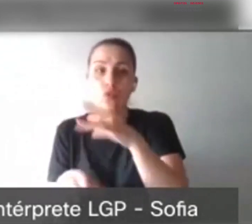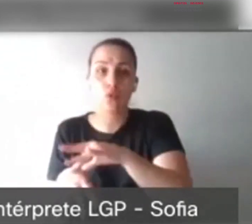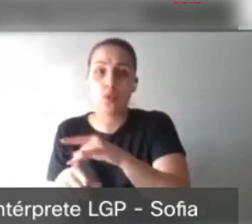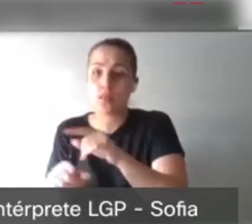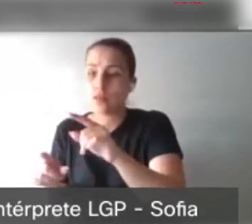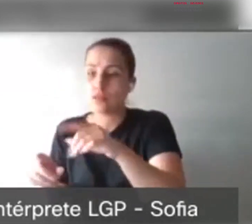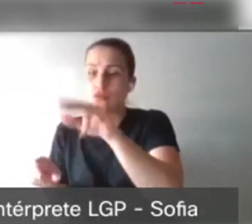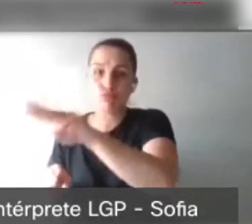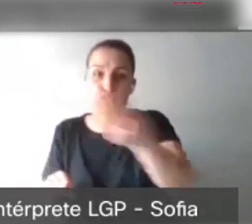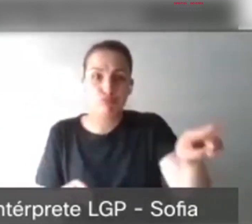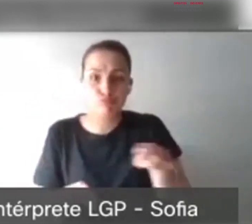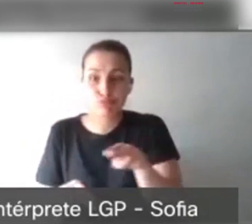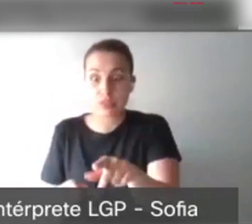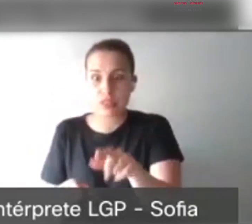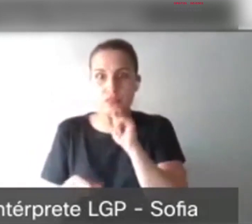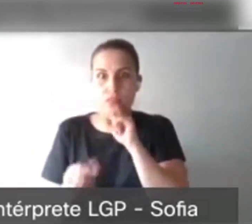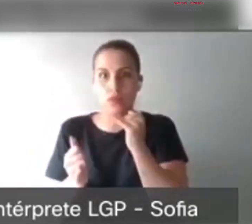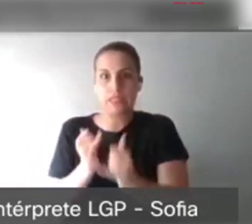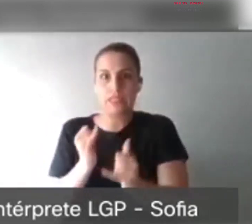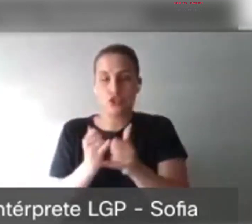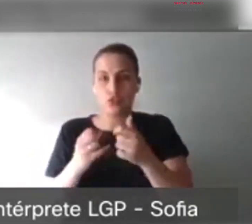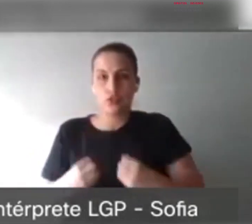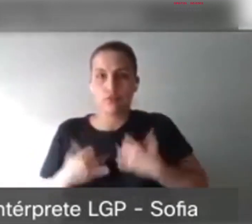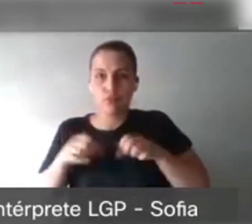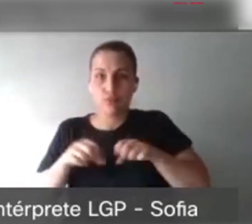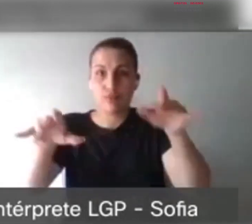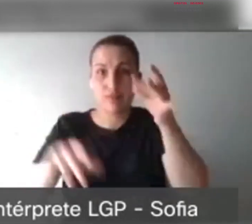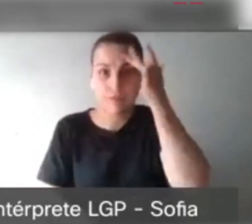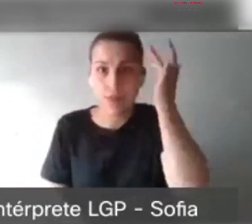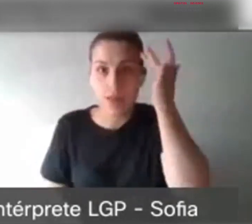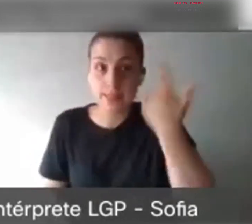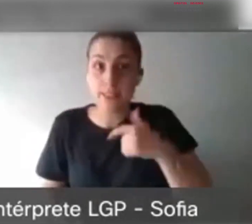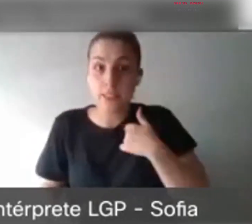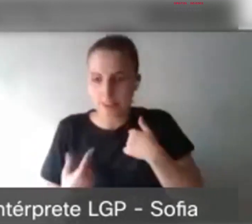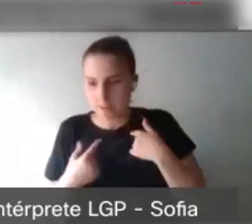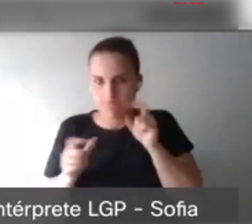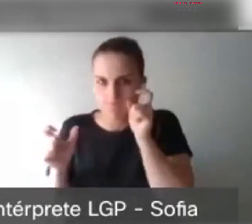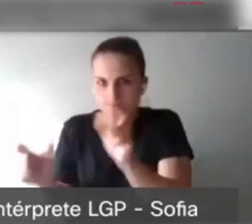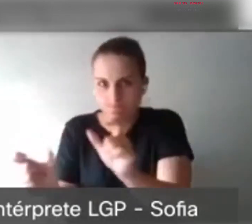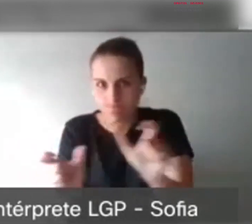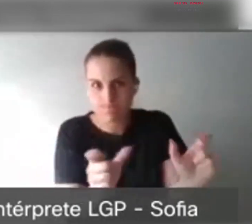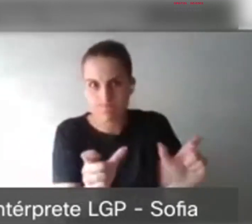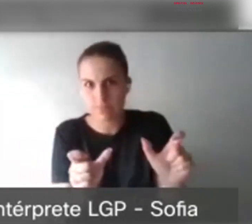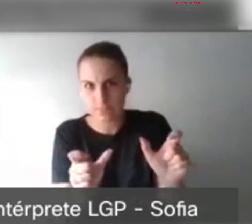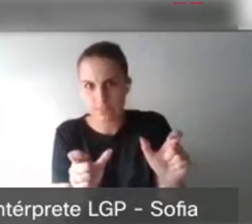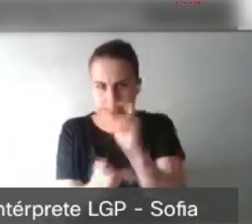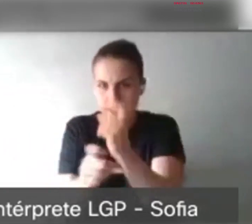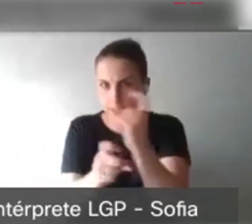decorrem em termos de propagação da infecção. E, portanto, tivemos que ter um cuidado e uma exigência redobrada para garantir